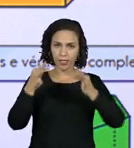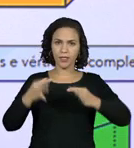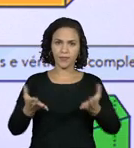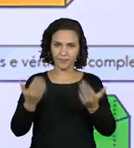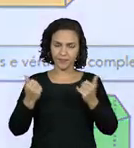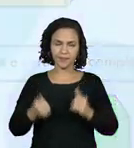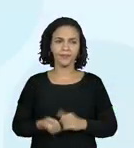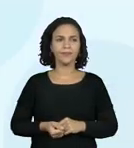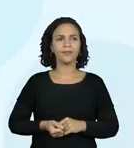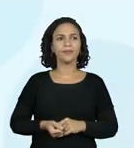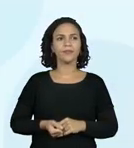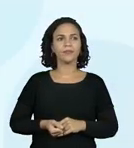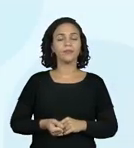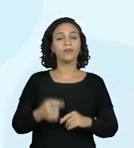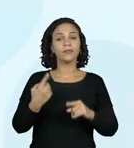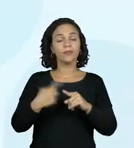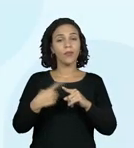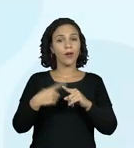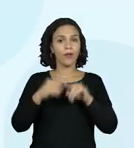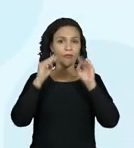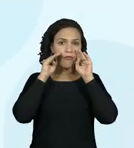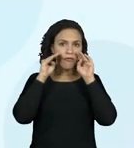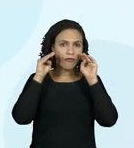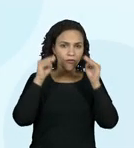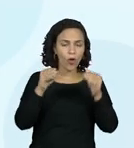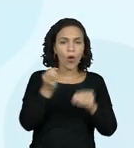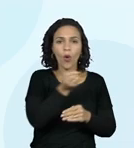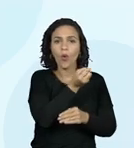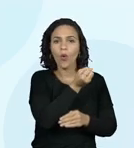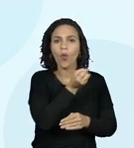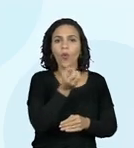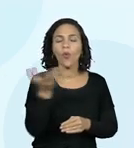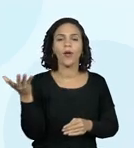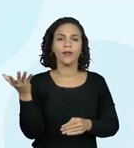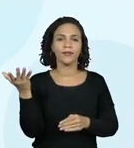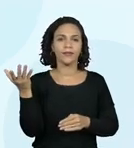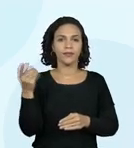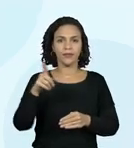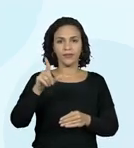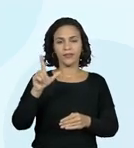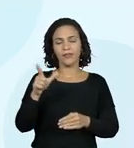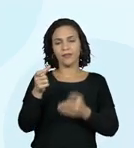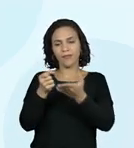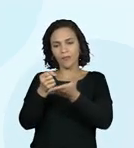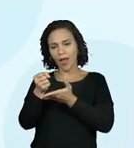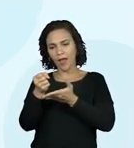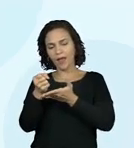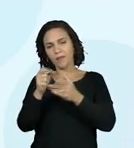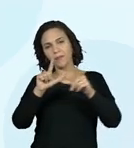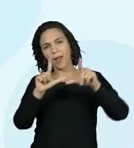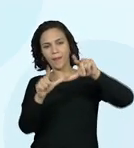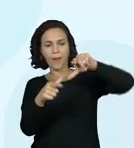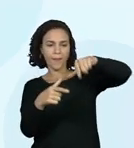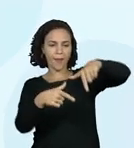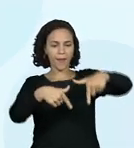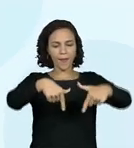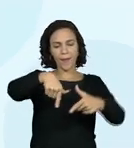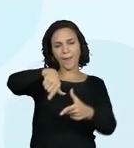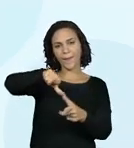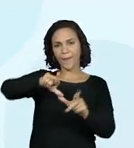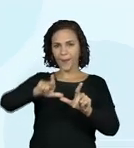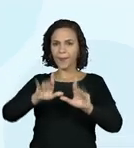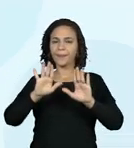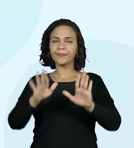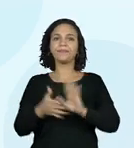lá? Porque o nosso foco é contar faces e arestas, tá bem? Então, bora lá para a tarefa, turma. Se